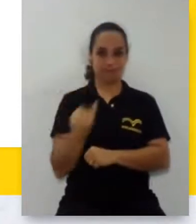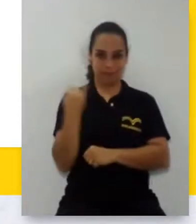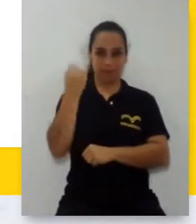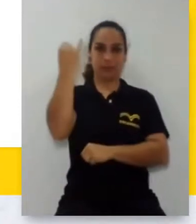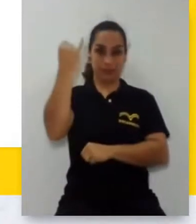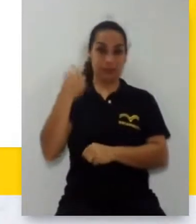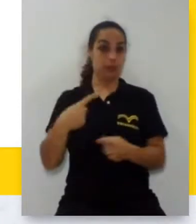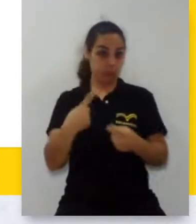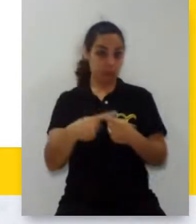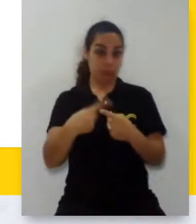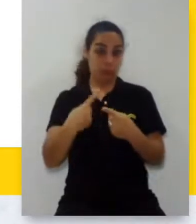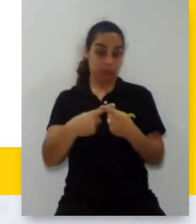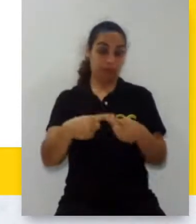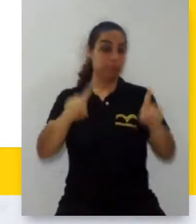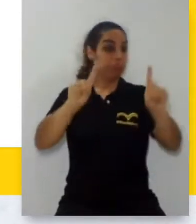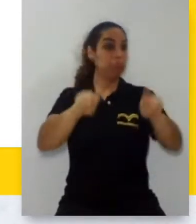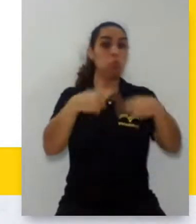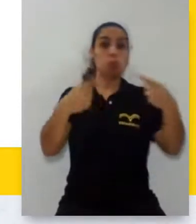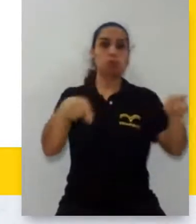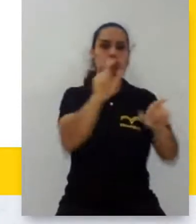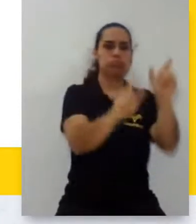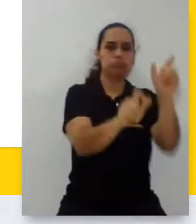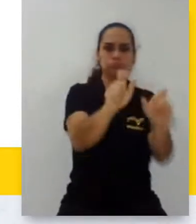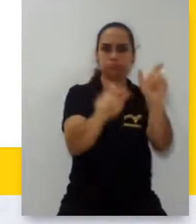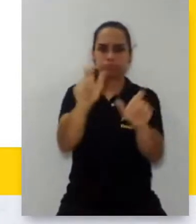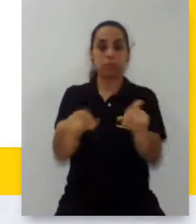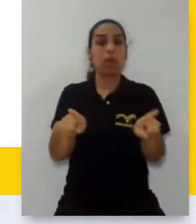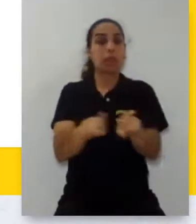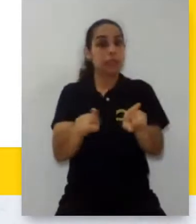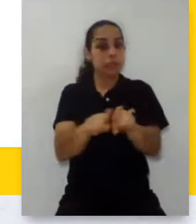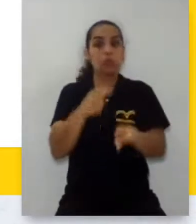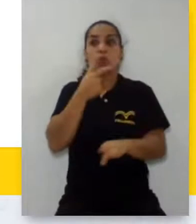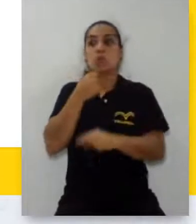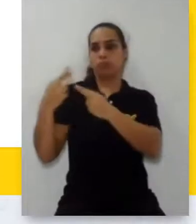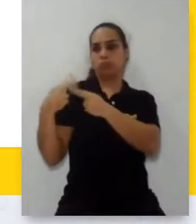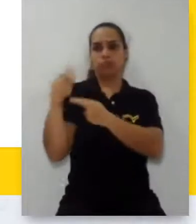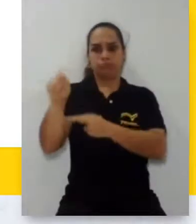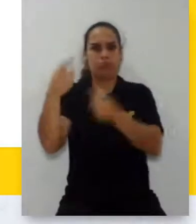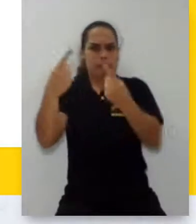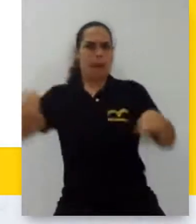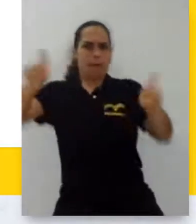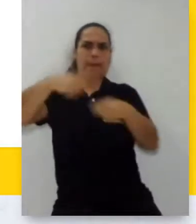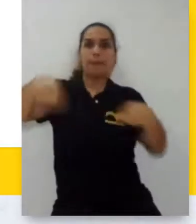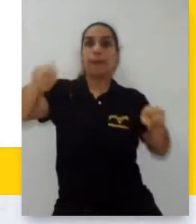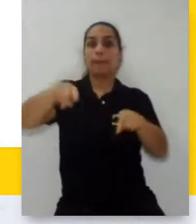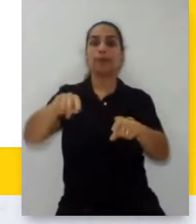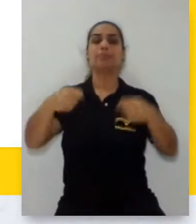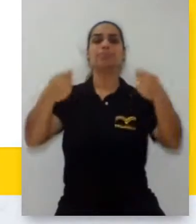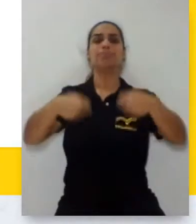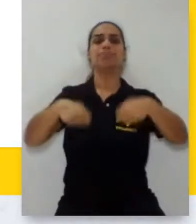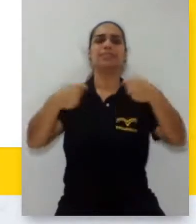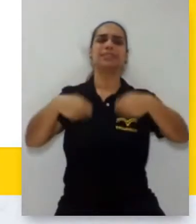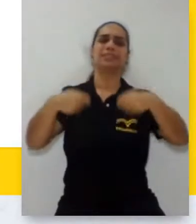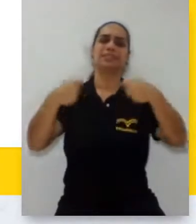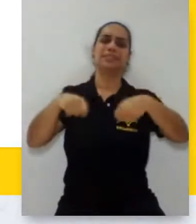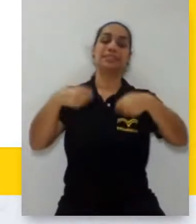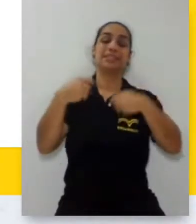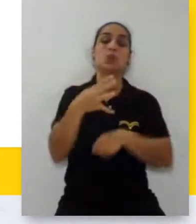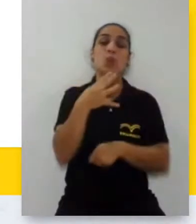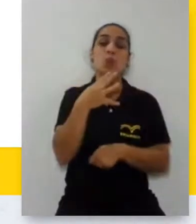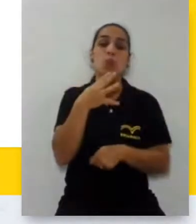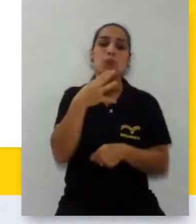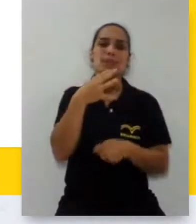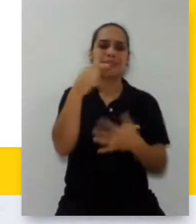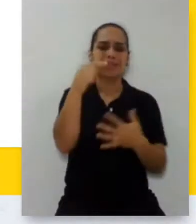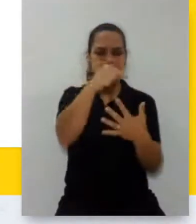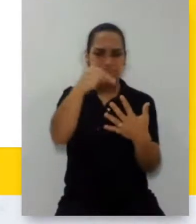talvez precise de mais conhecimento do que os próprios músicos, né, porque precisa conhecer todos os instrumentos, as partituras, as cifras, mas, enfim, o